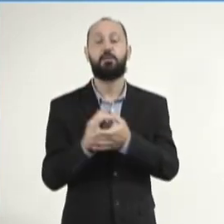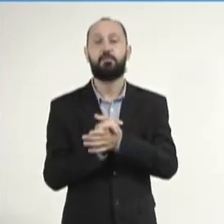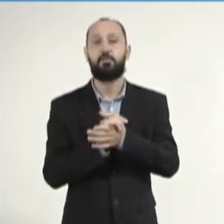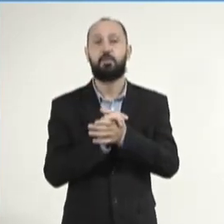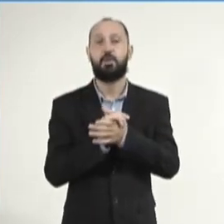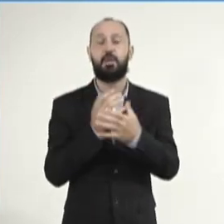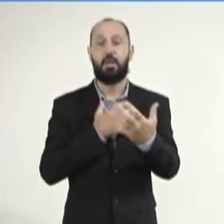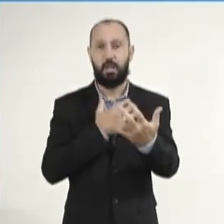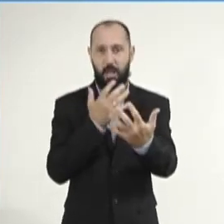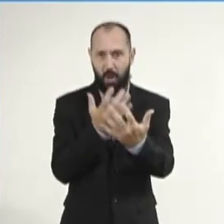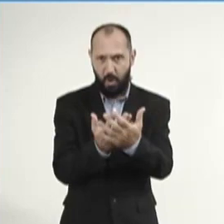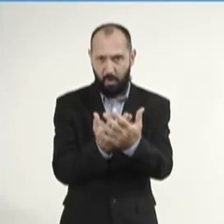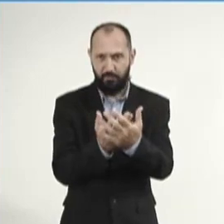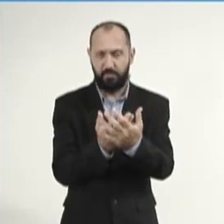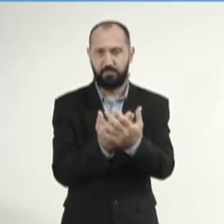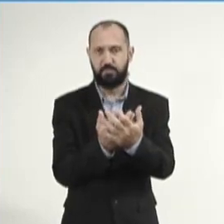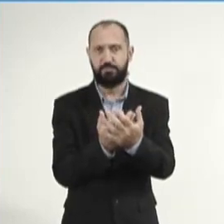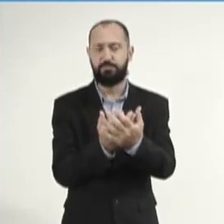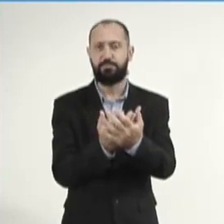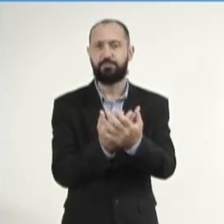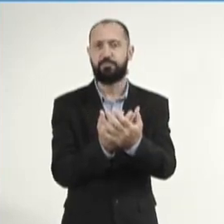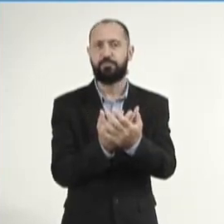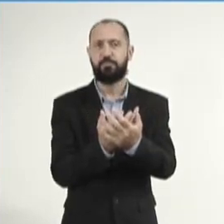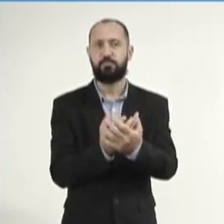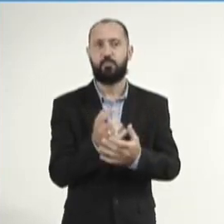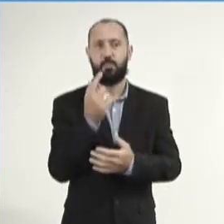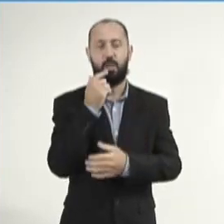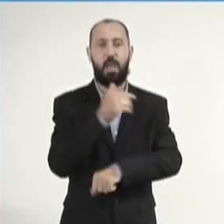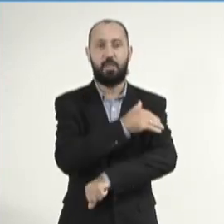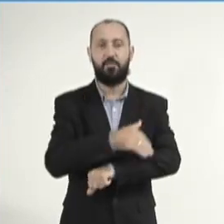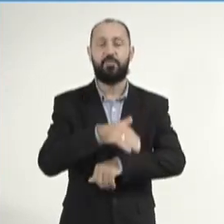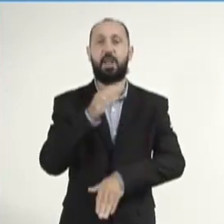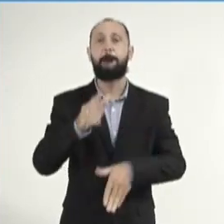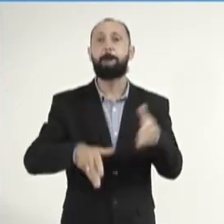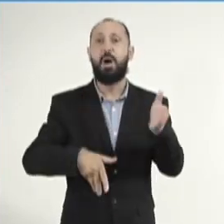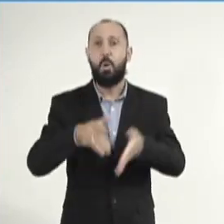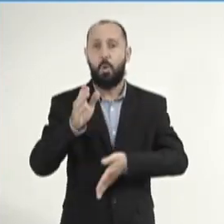ele confessou lá na Paulista